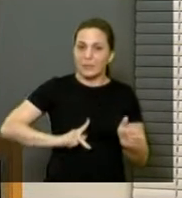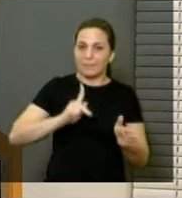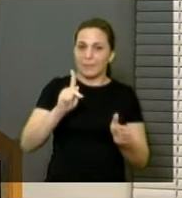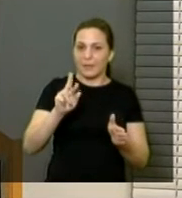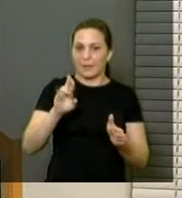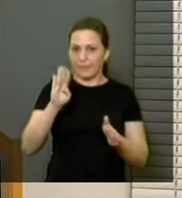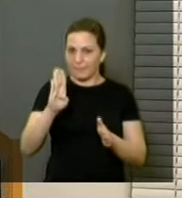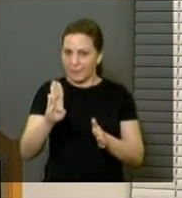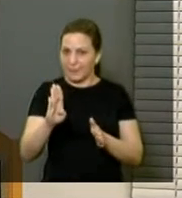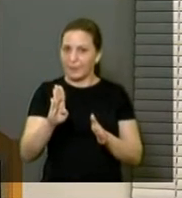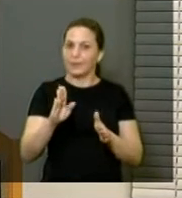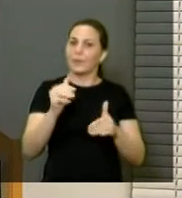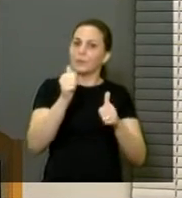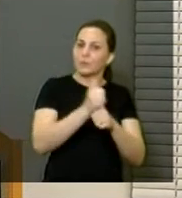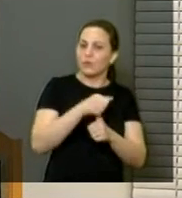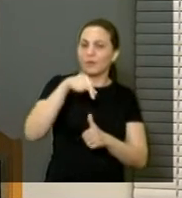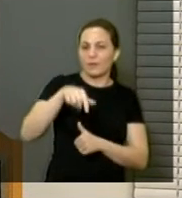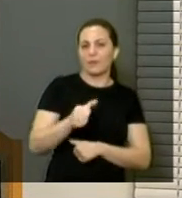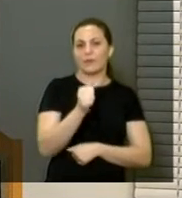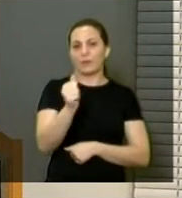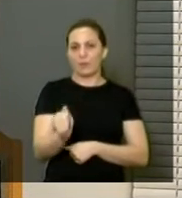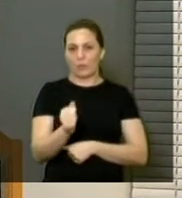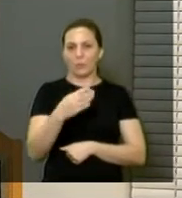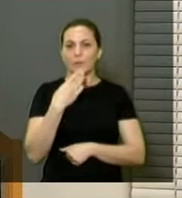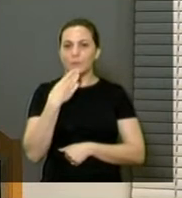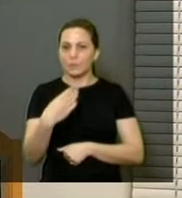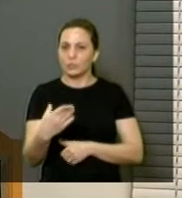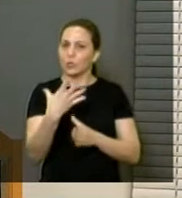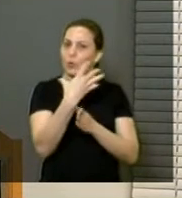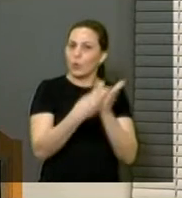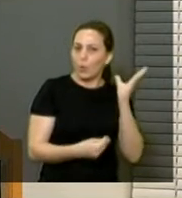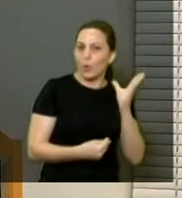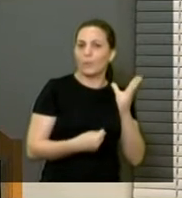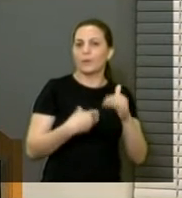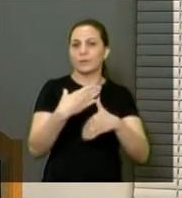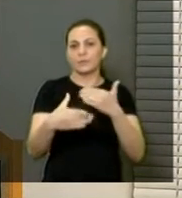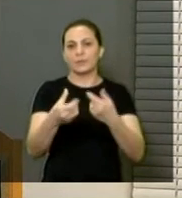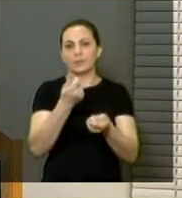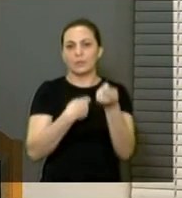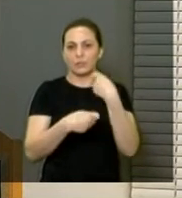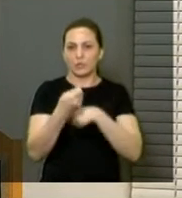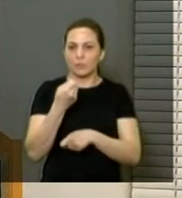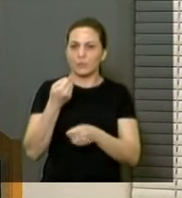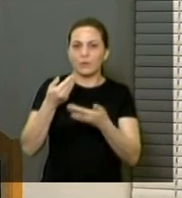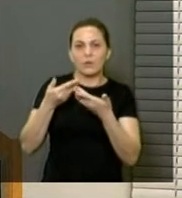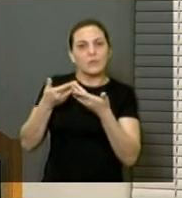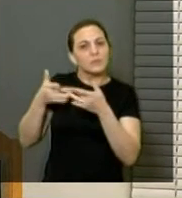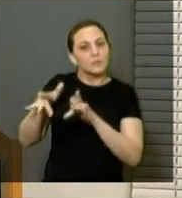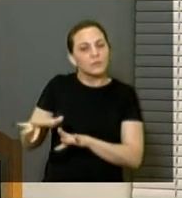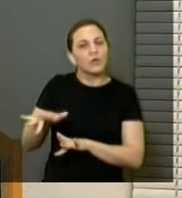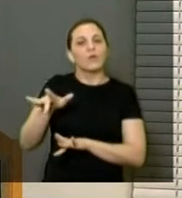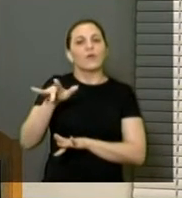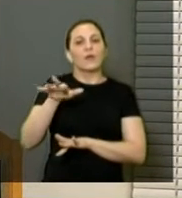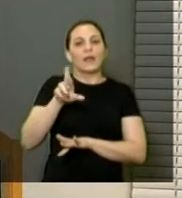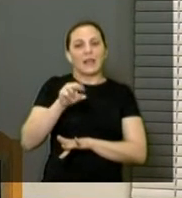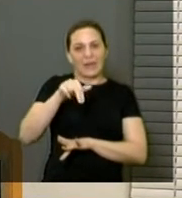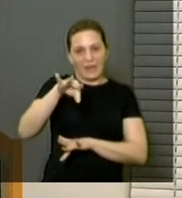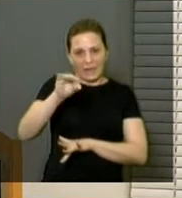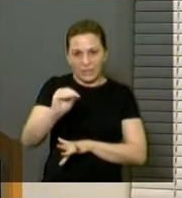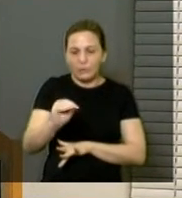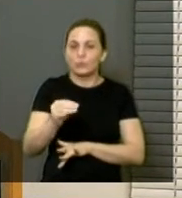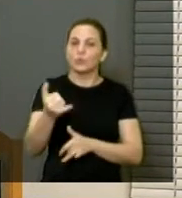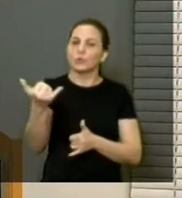provisória provisória de araraquara solicitando cópias do procedimento administrativo de expulsão de renato haddad e maiores informações